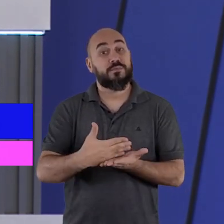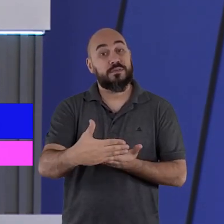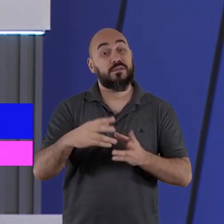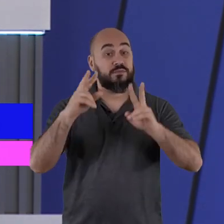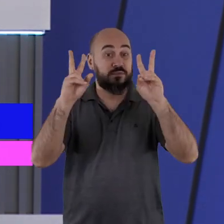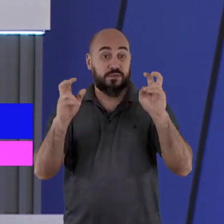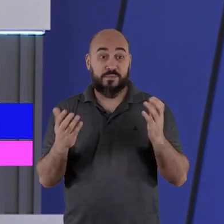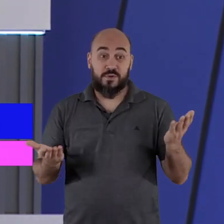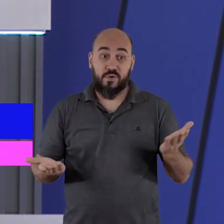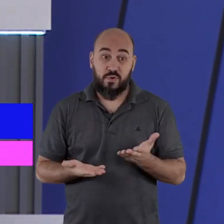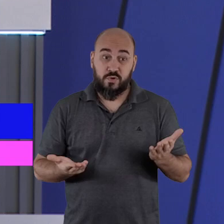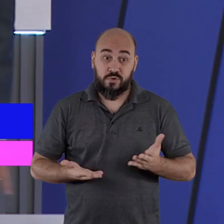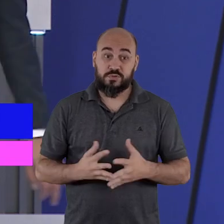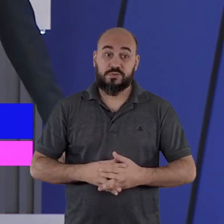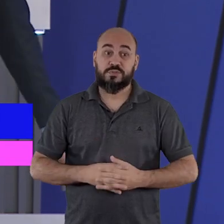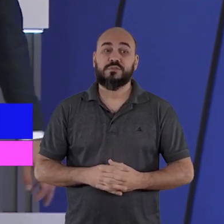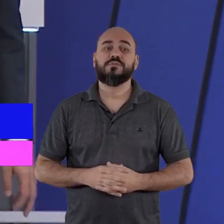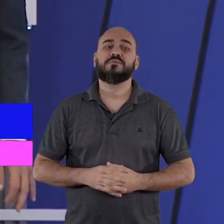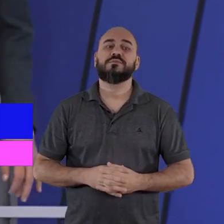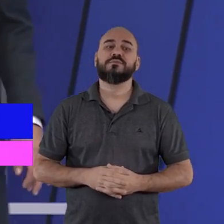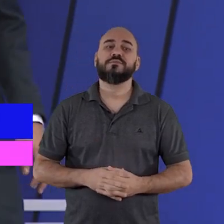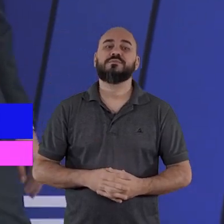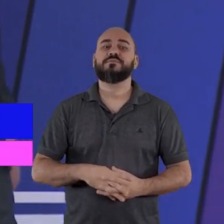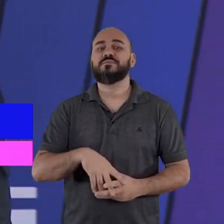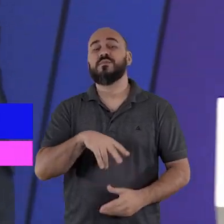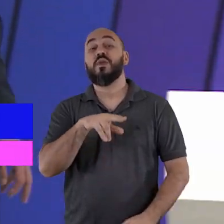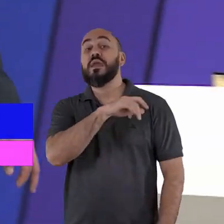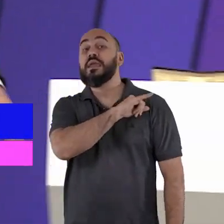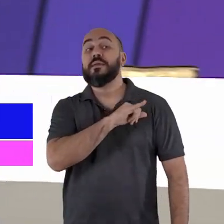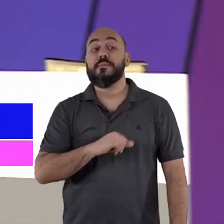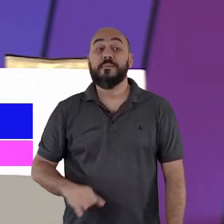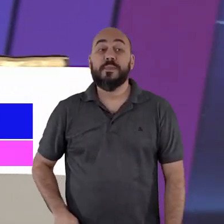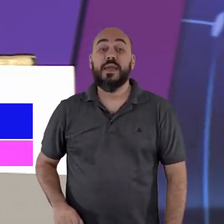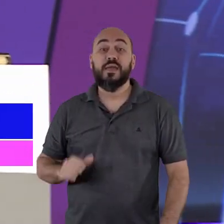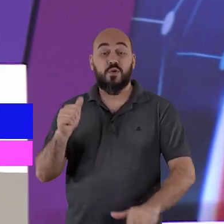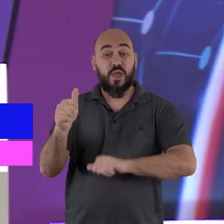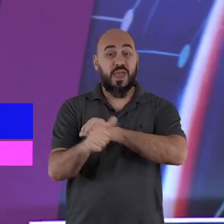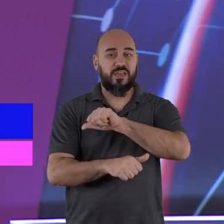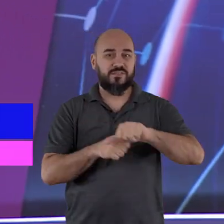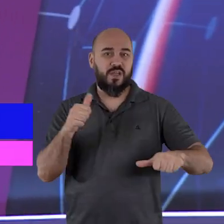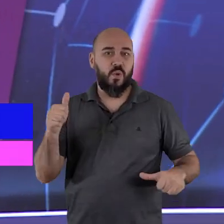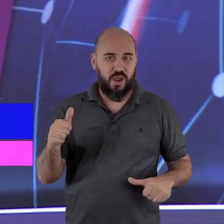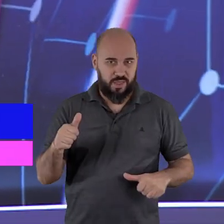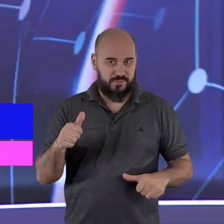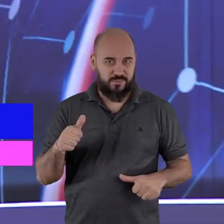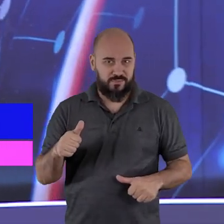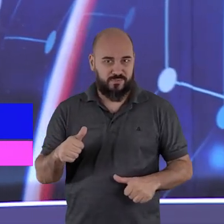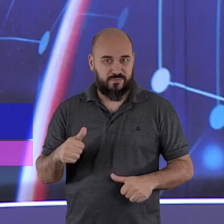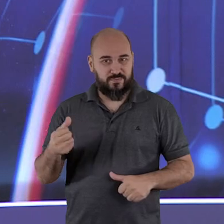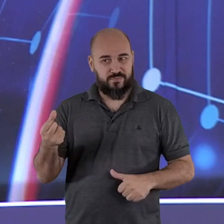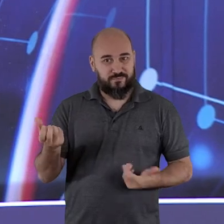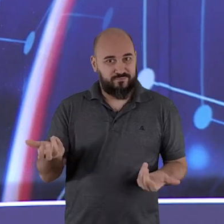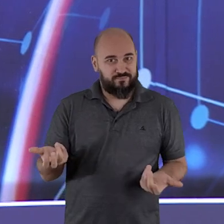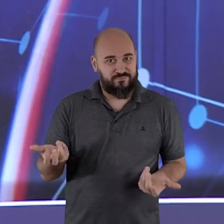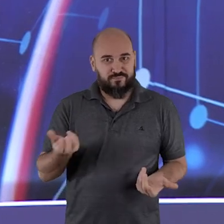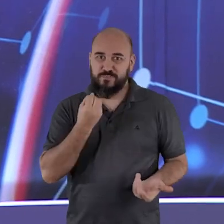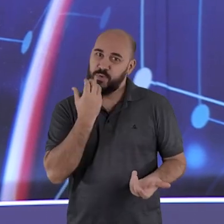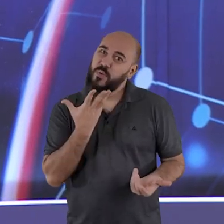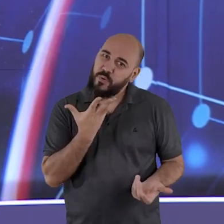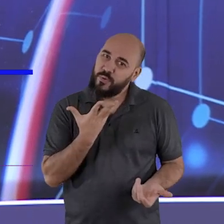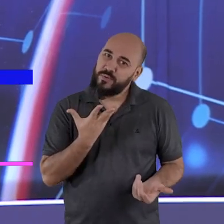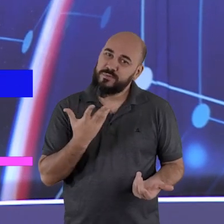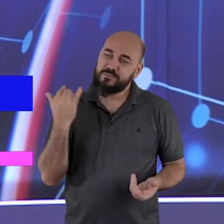falar sobre um império restaurado. Este é um tema muito